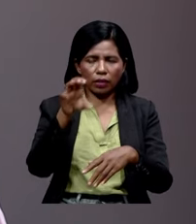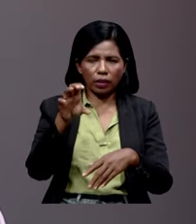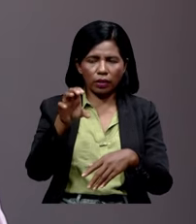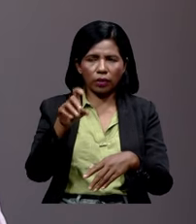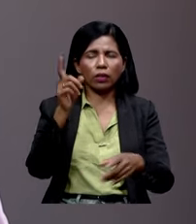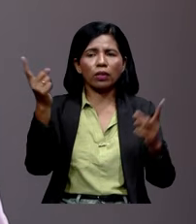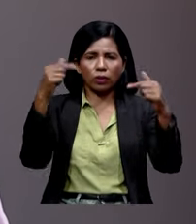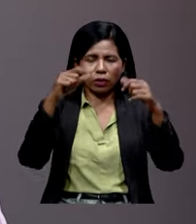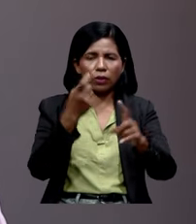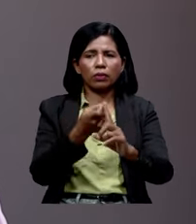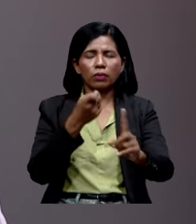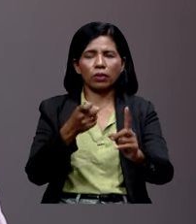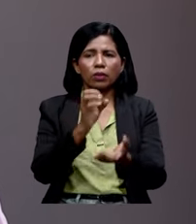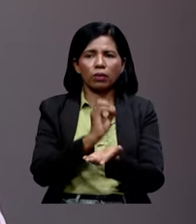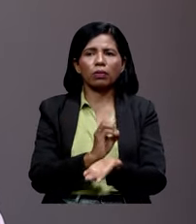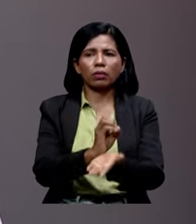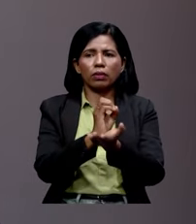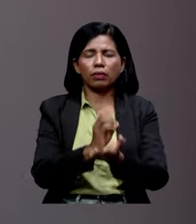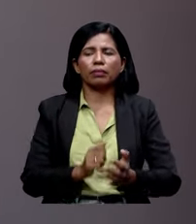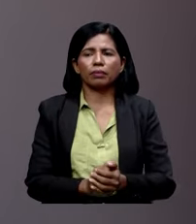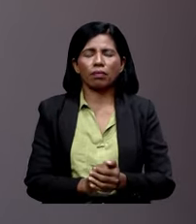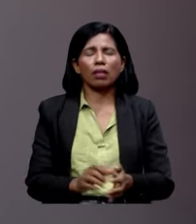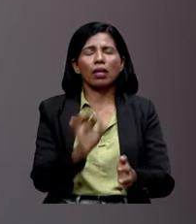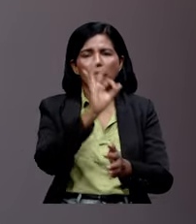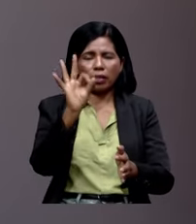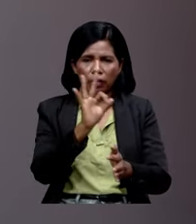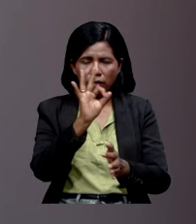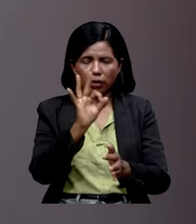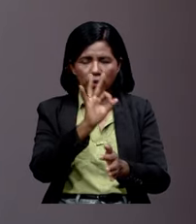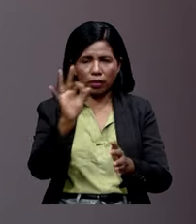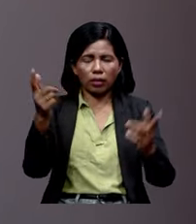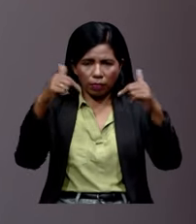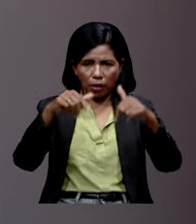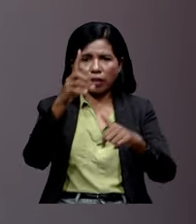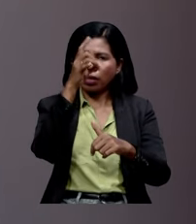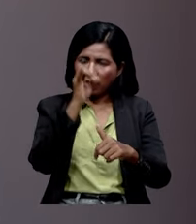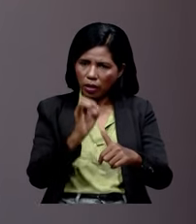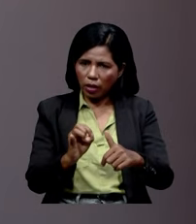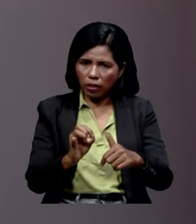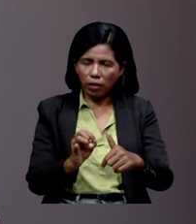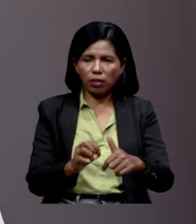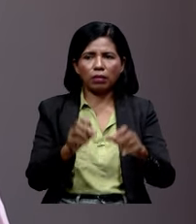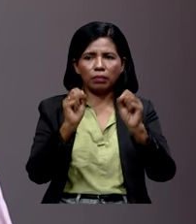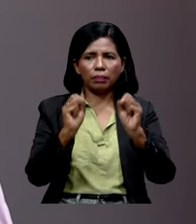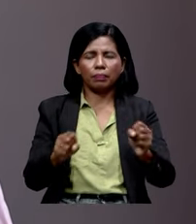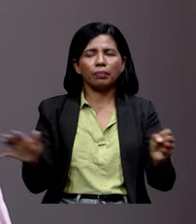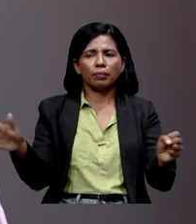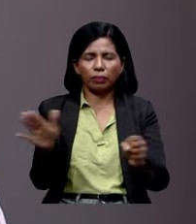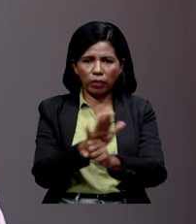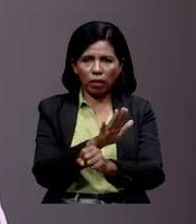toico susi ecusi. Deve parecer ia sexta nene to ia dili, o didane completa